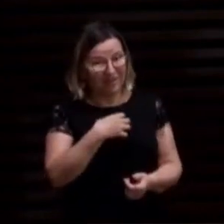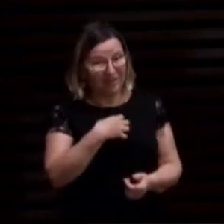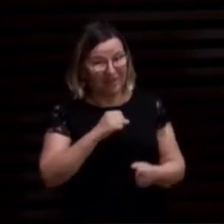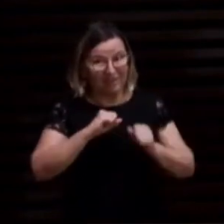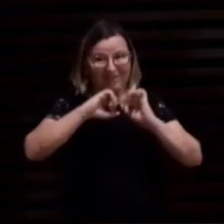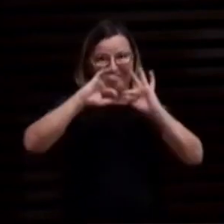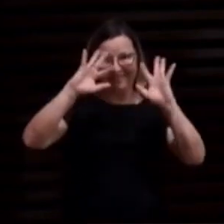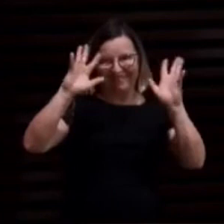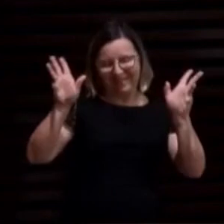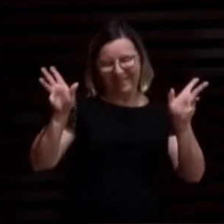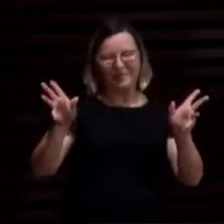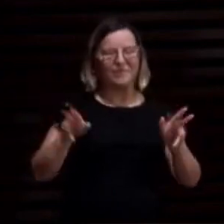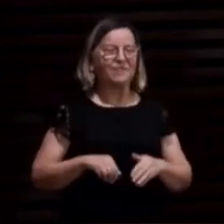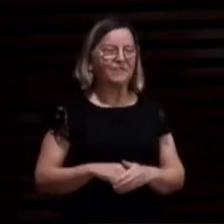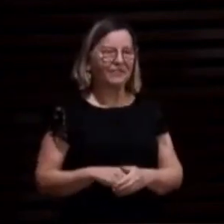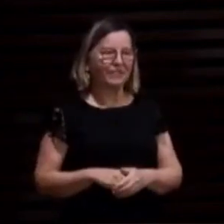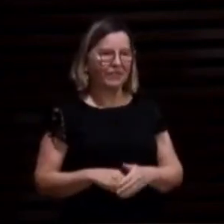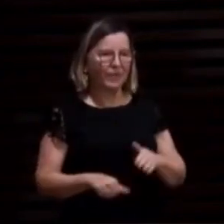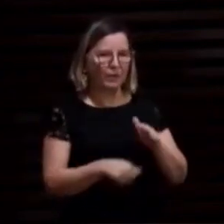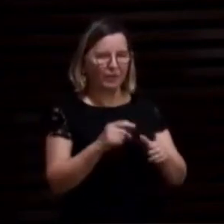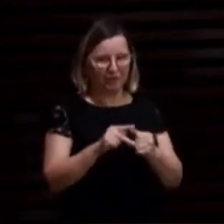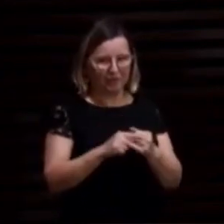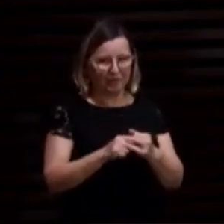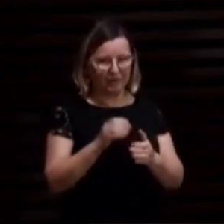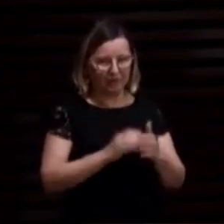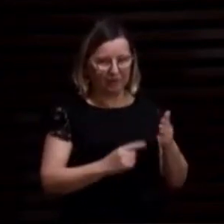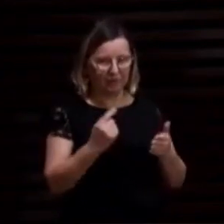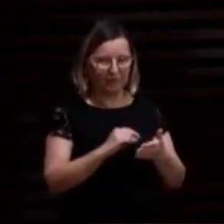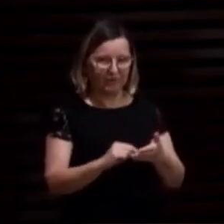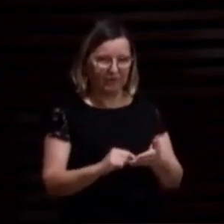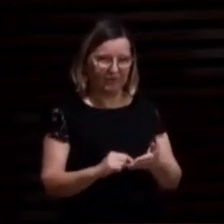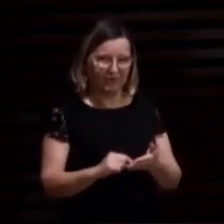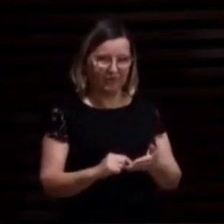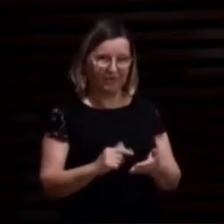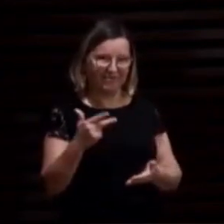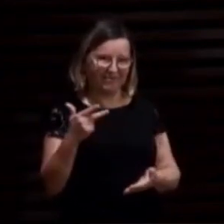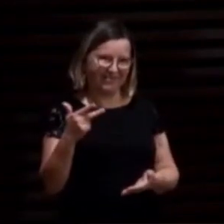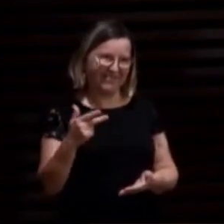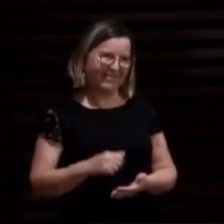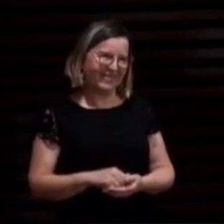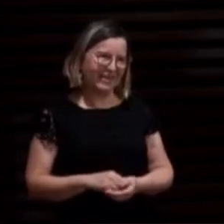clara. Vamos para 1 Pedro, capítulo 1, versículo 3.